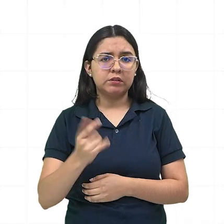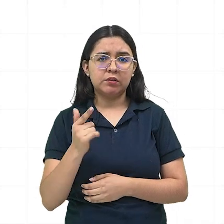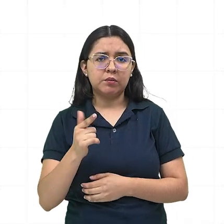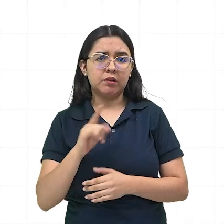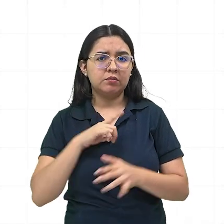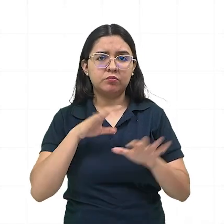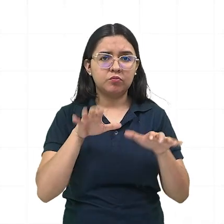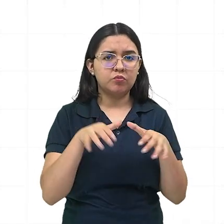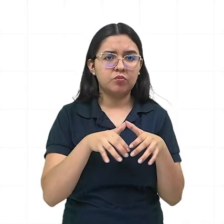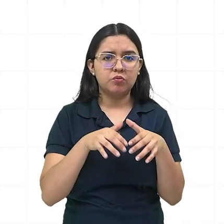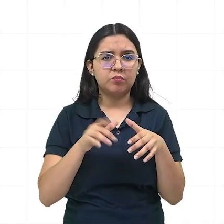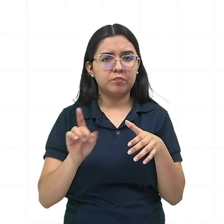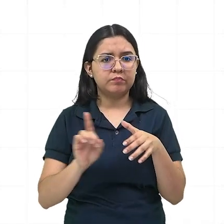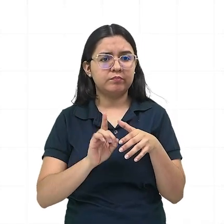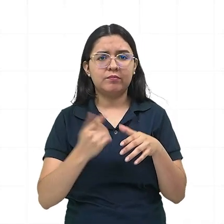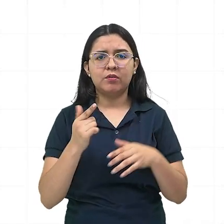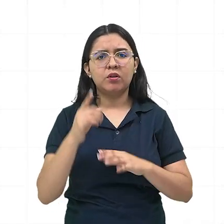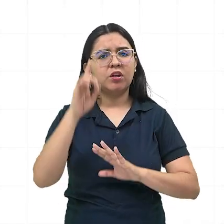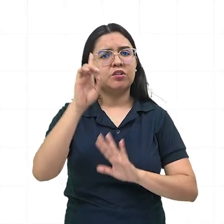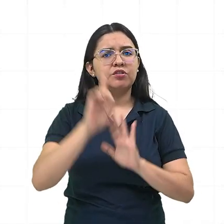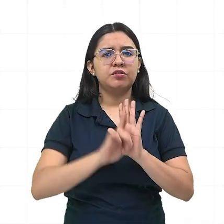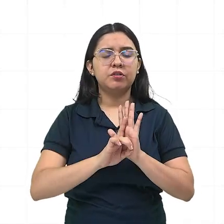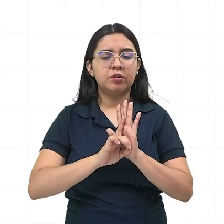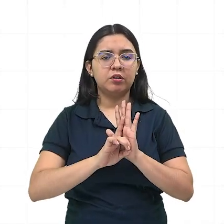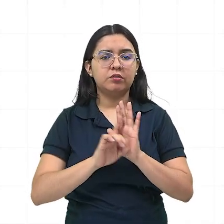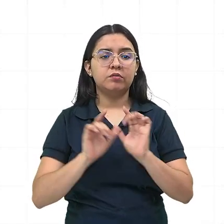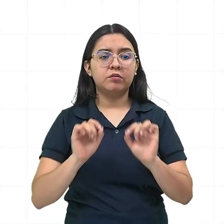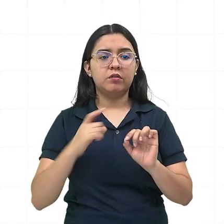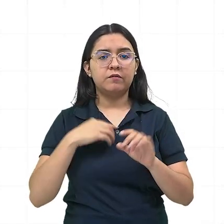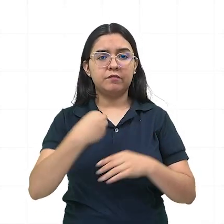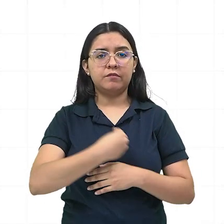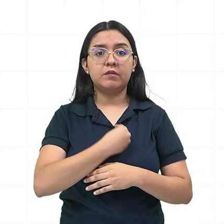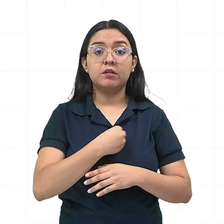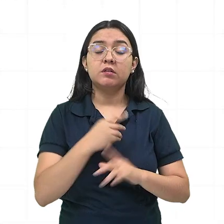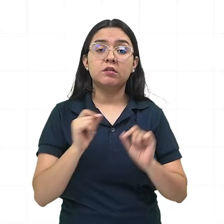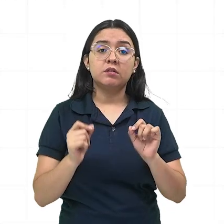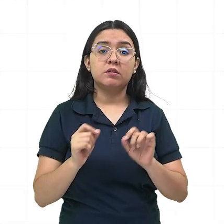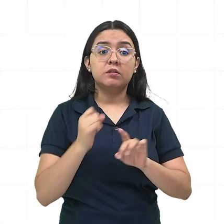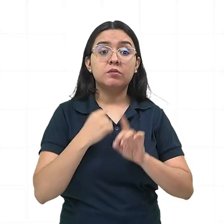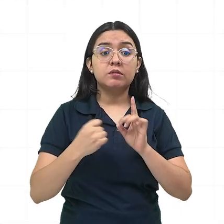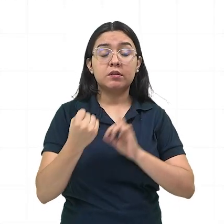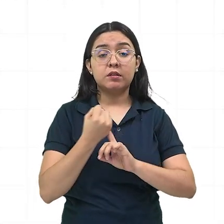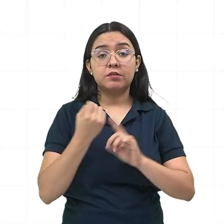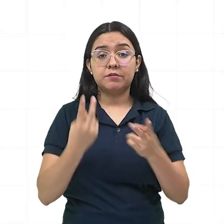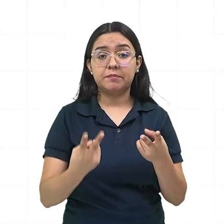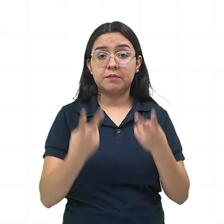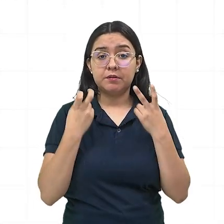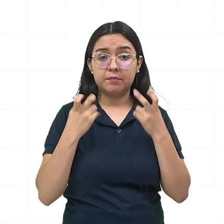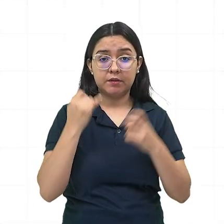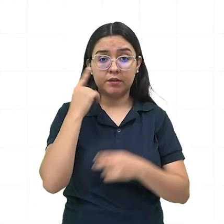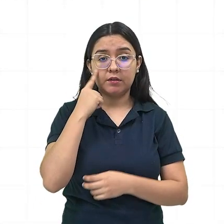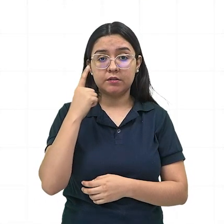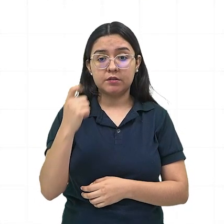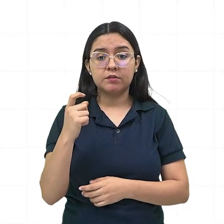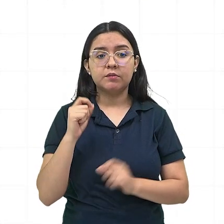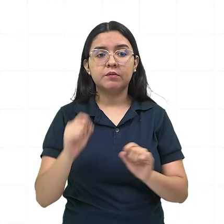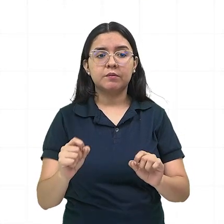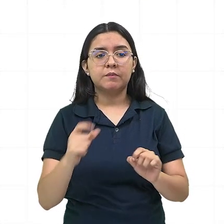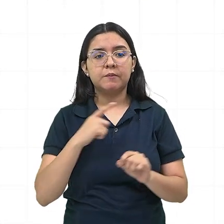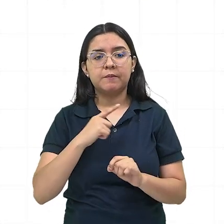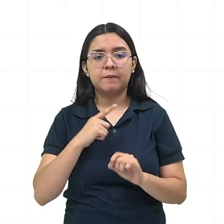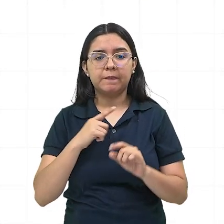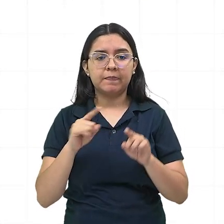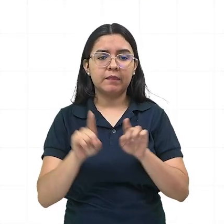nenhuma casta tem ainda menos direito ainda vivendo à margem da sociedade. E aqui nós vamos ver uma coisa interessante. O fracasso